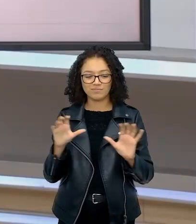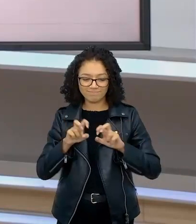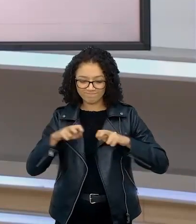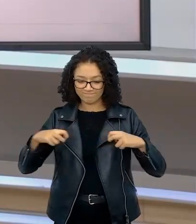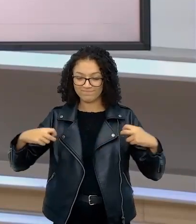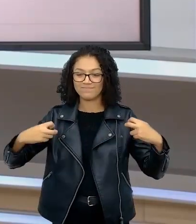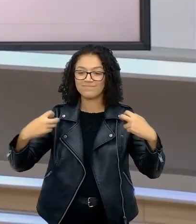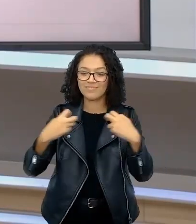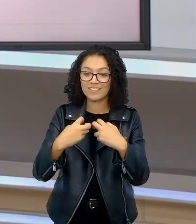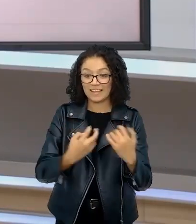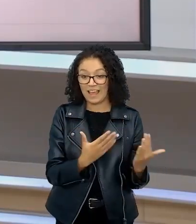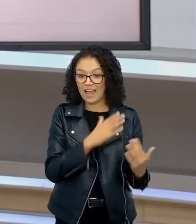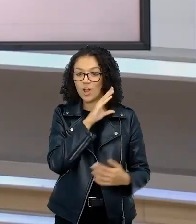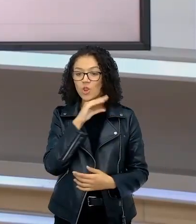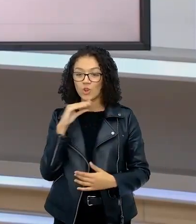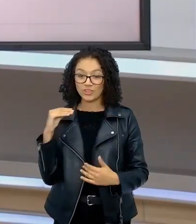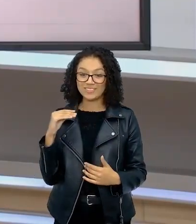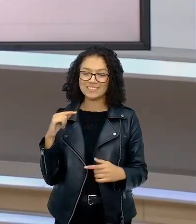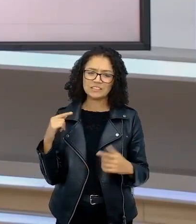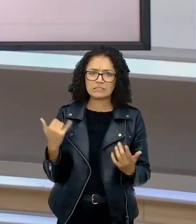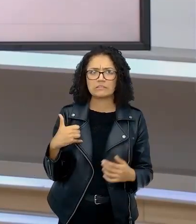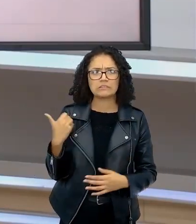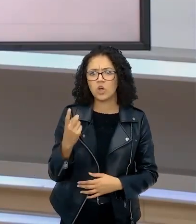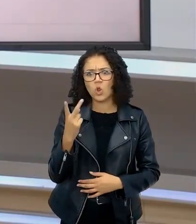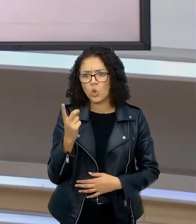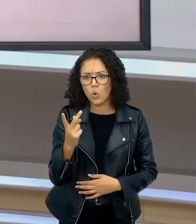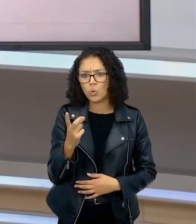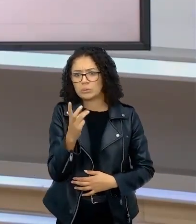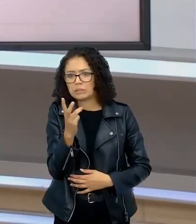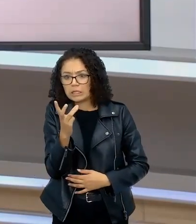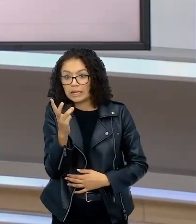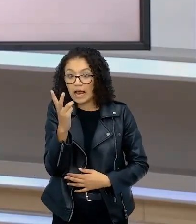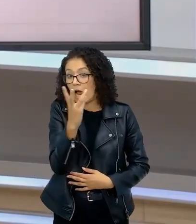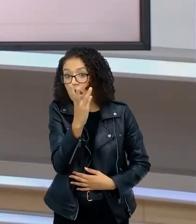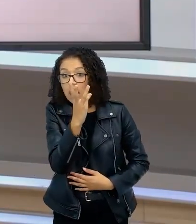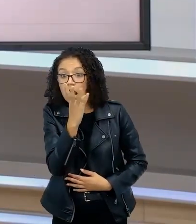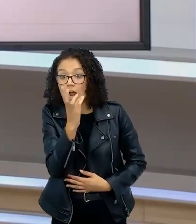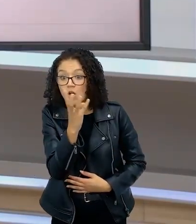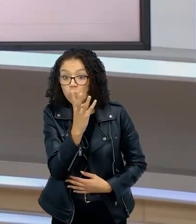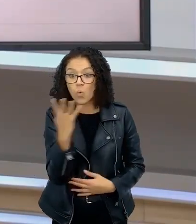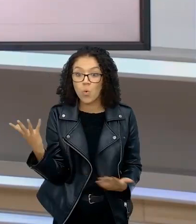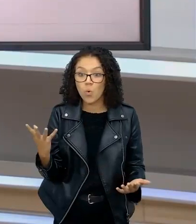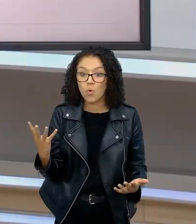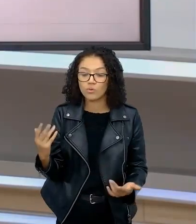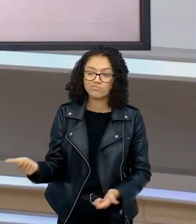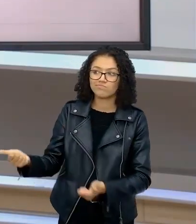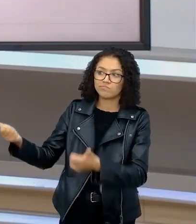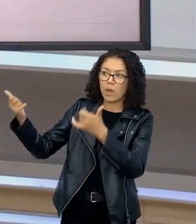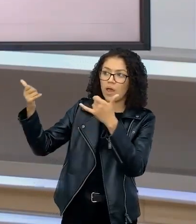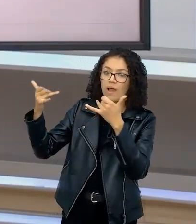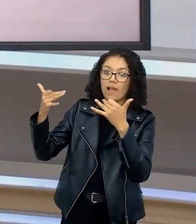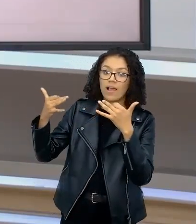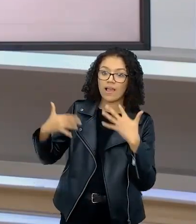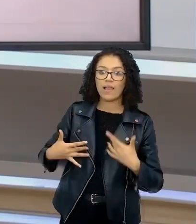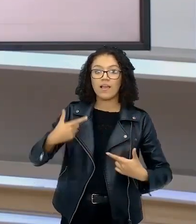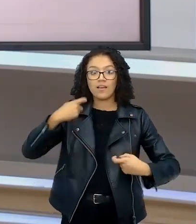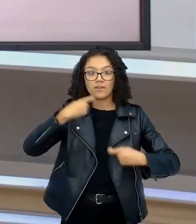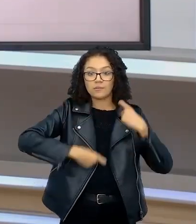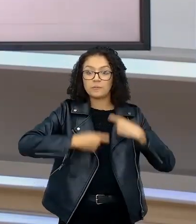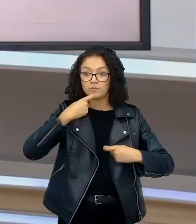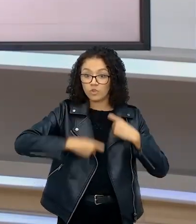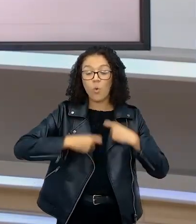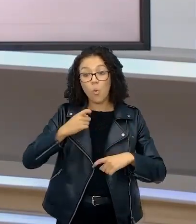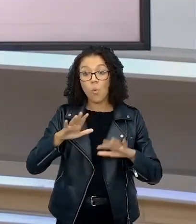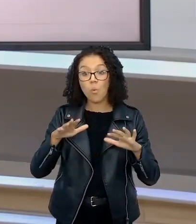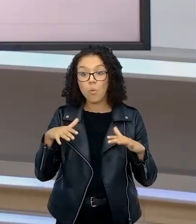com meninas, adolescentes, meninas de 12, 13, 14 anos, elas me contam o quanto elas têm relações sexuais com